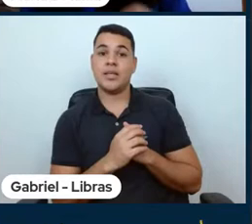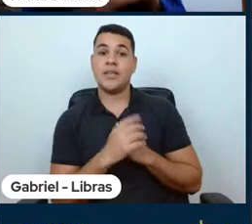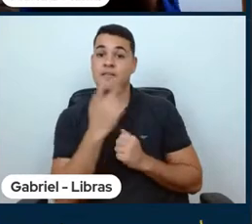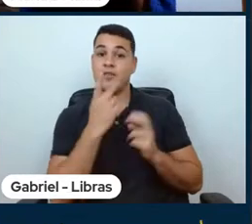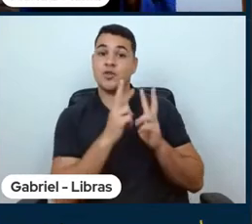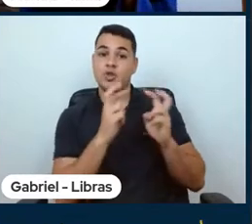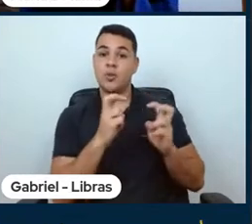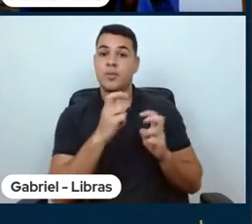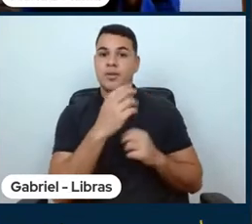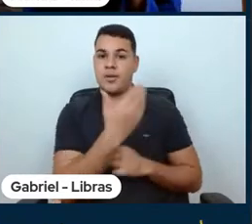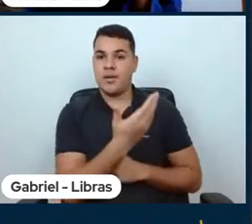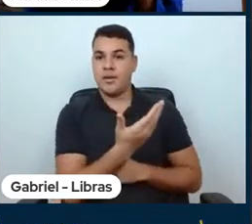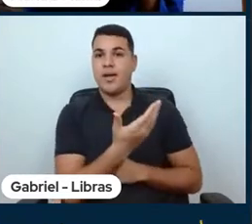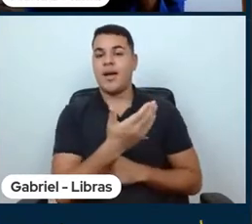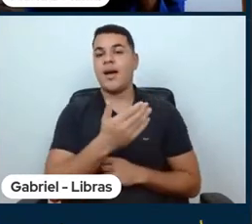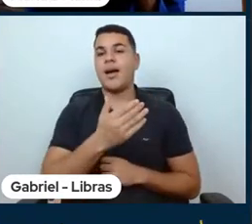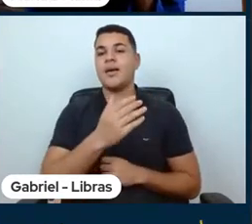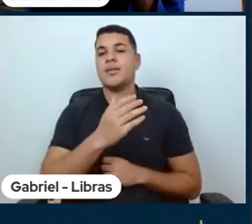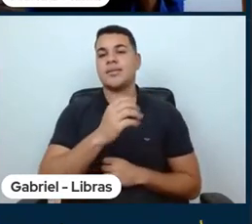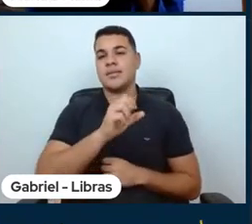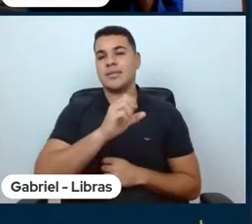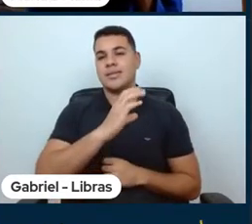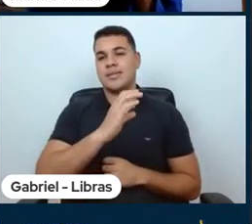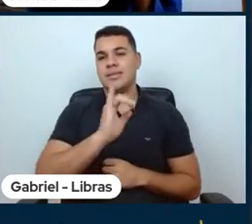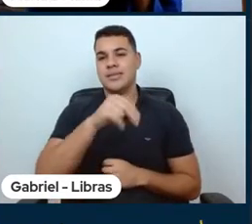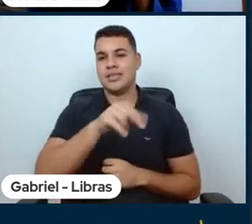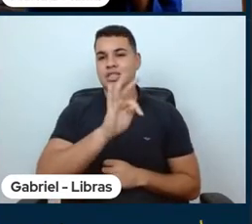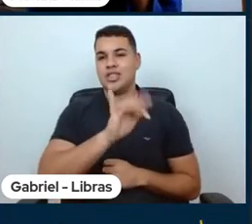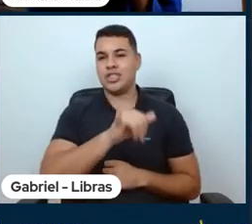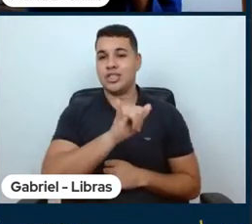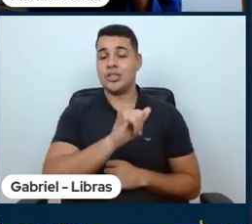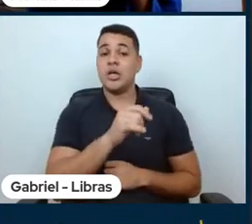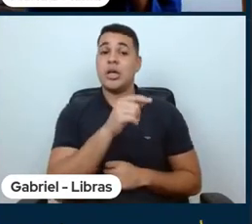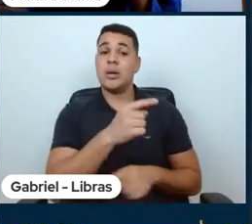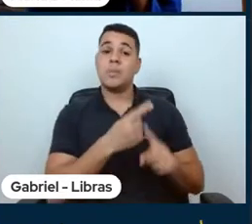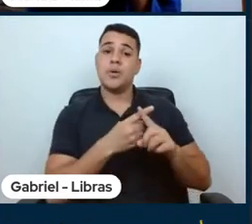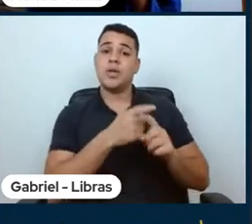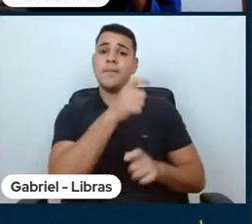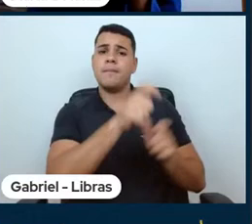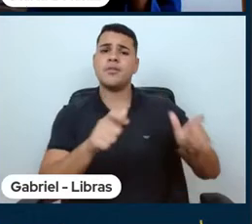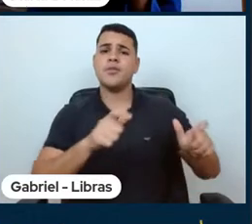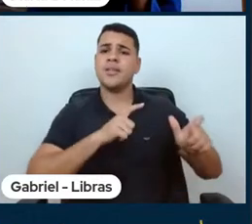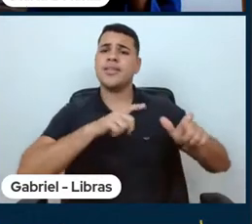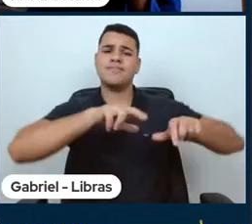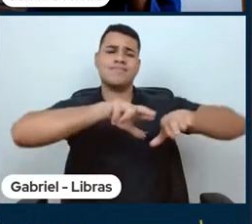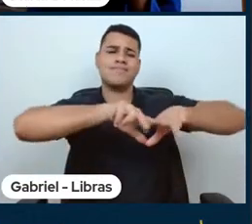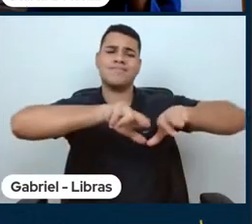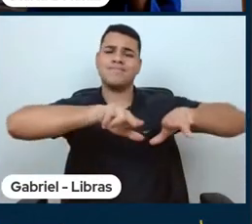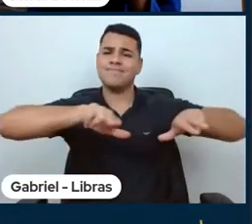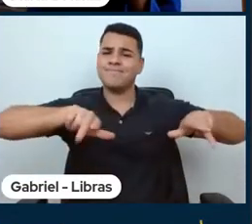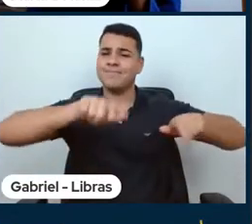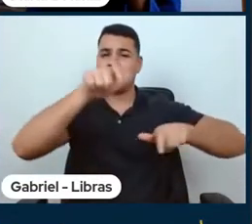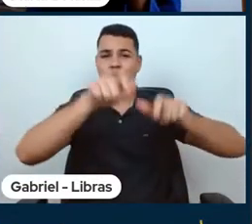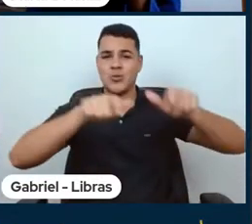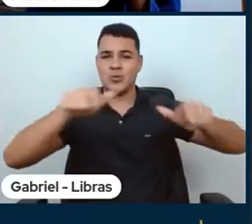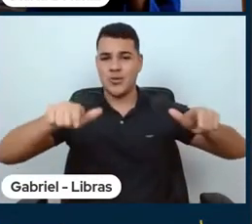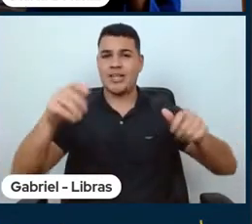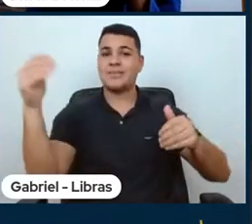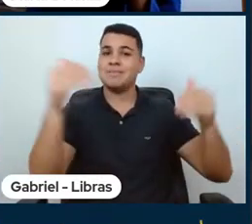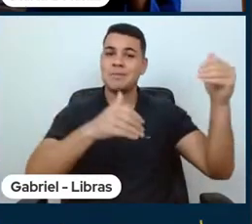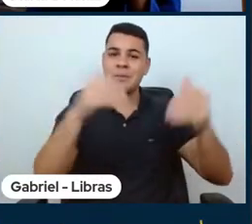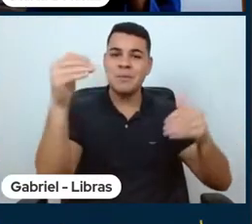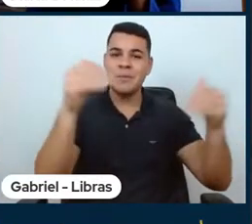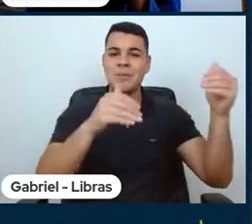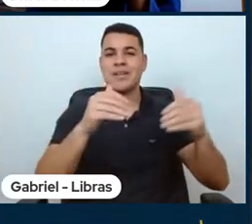né? Uma empresa como a Cinti, porque as pessoas são pessoas de vários lugares, que vieram de